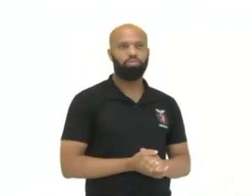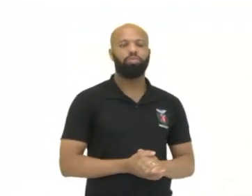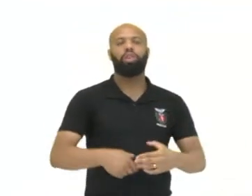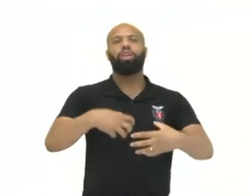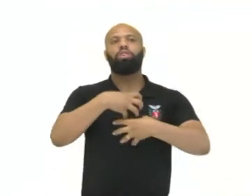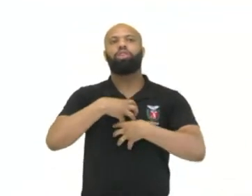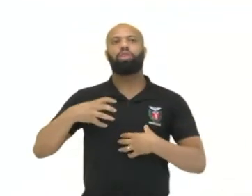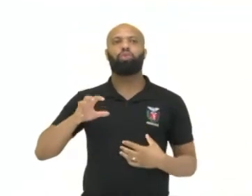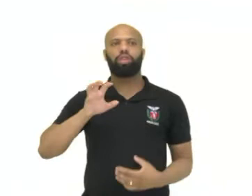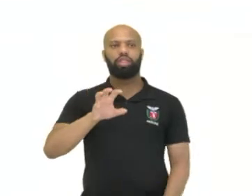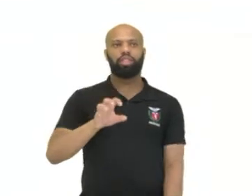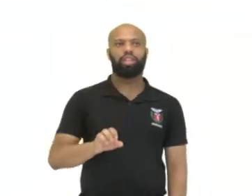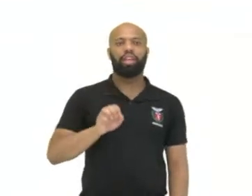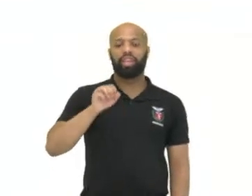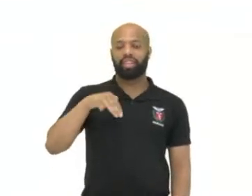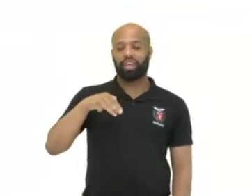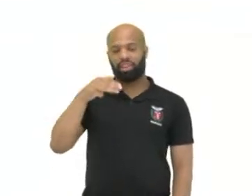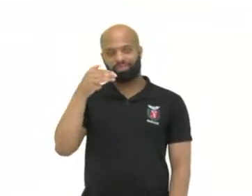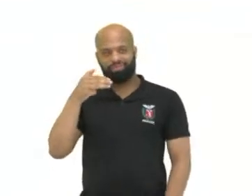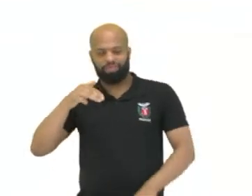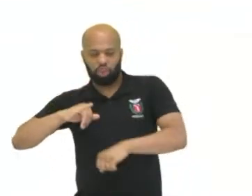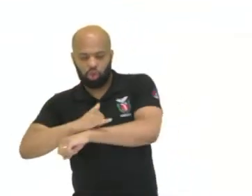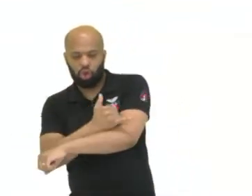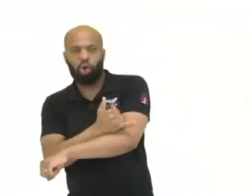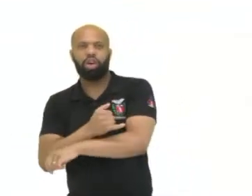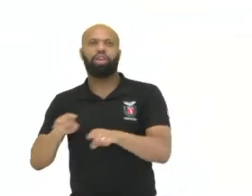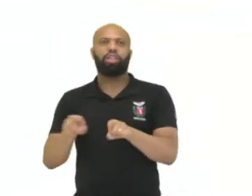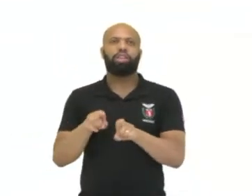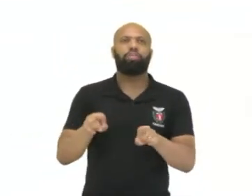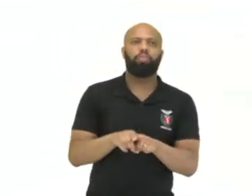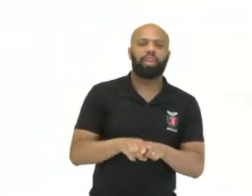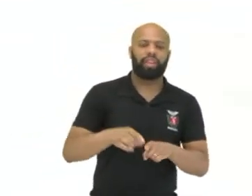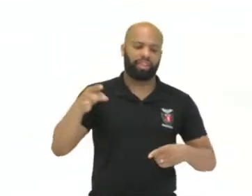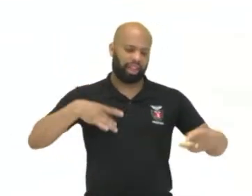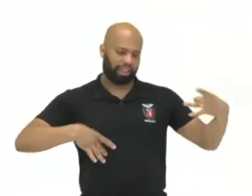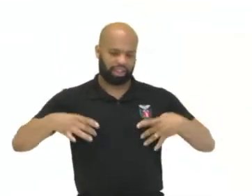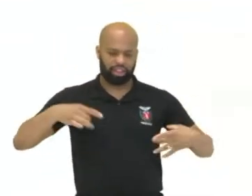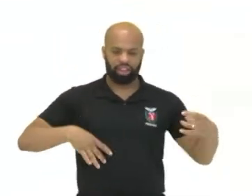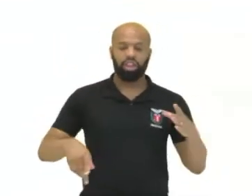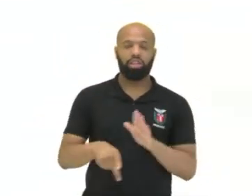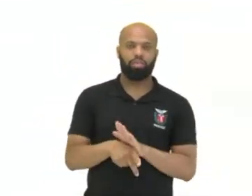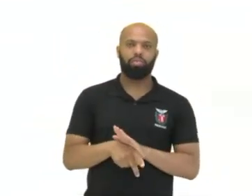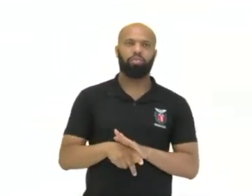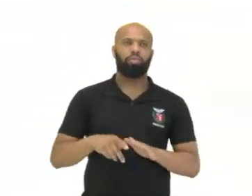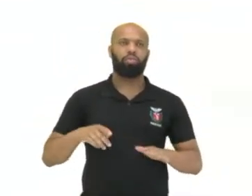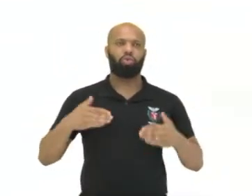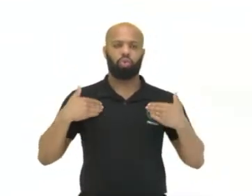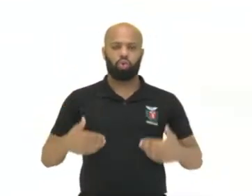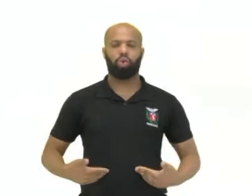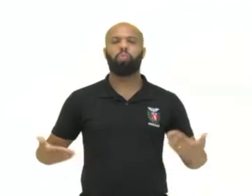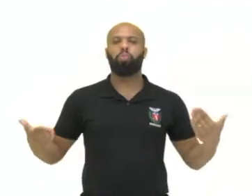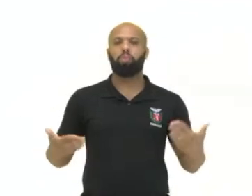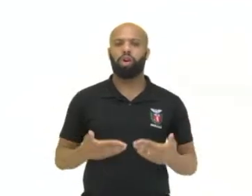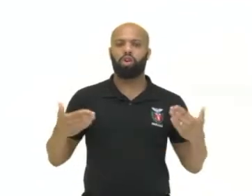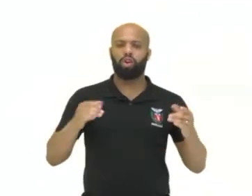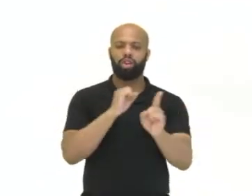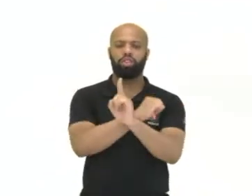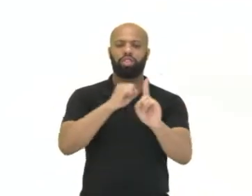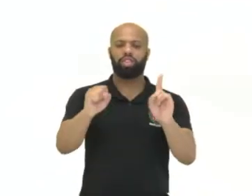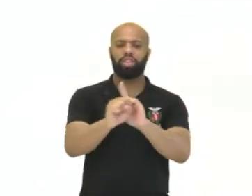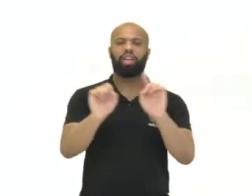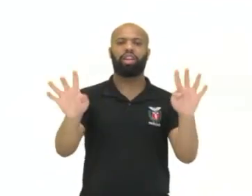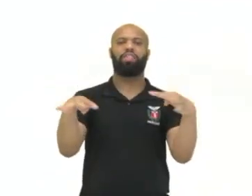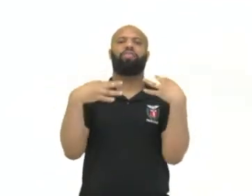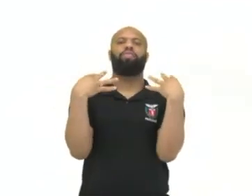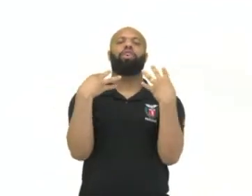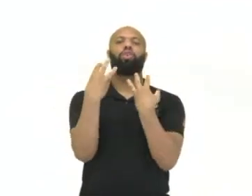Assim, quem engorda e transgride nos cuidados com o próprio corpo, passou a ser visto socialmente não apenas